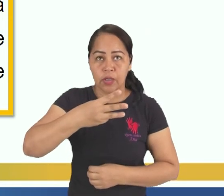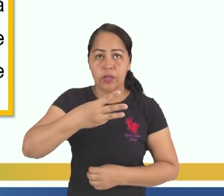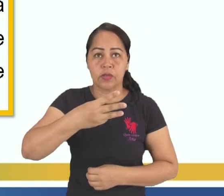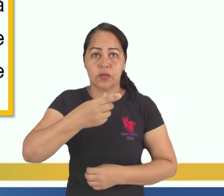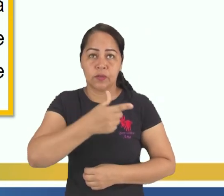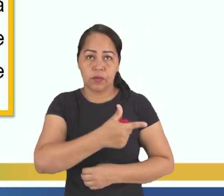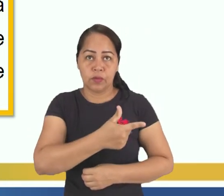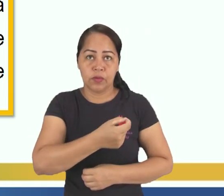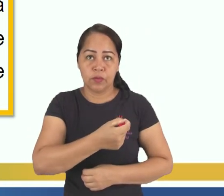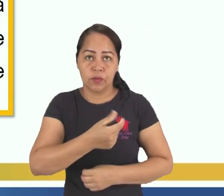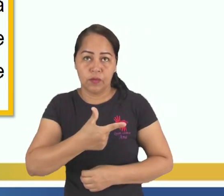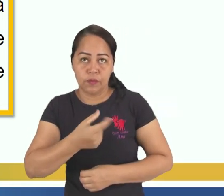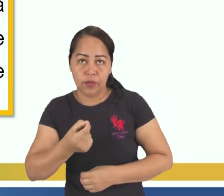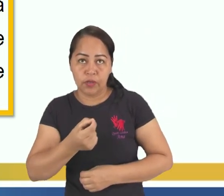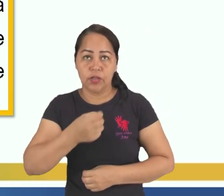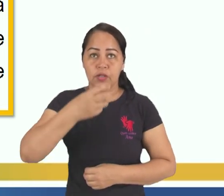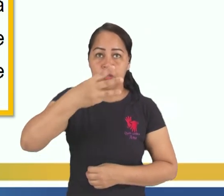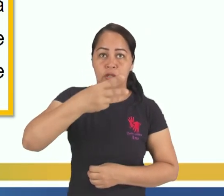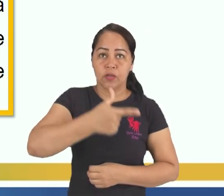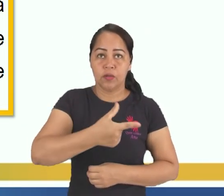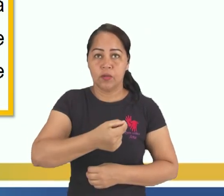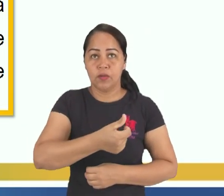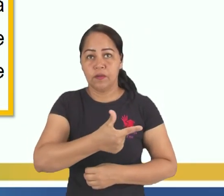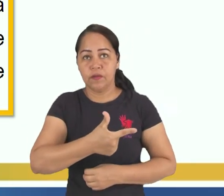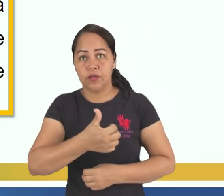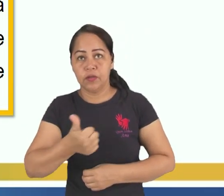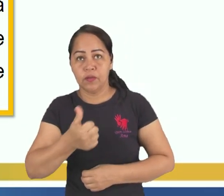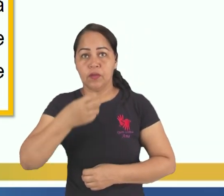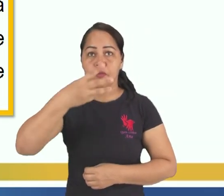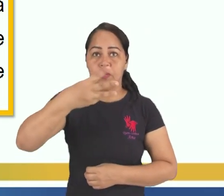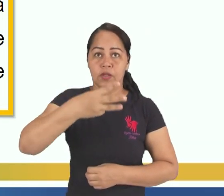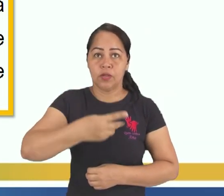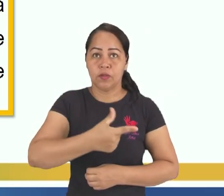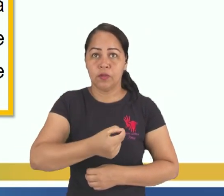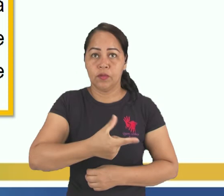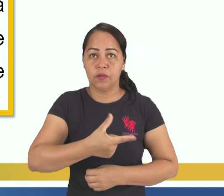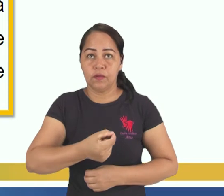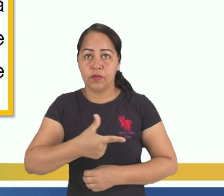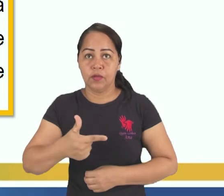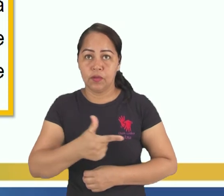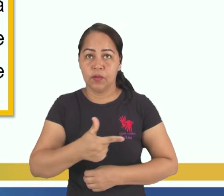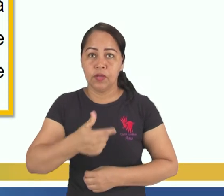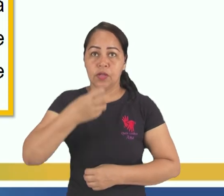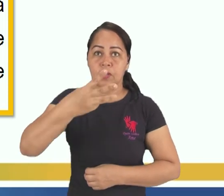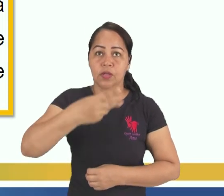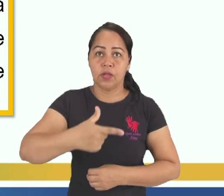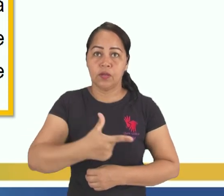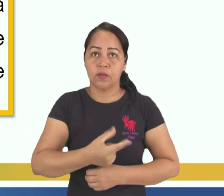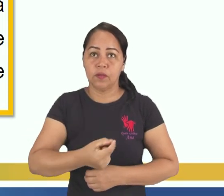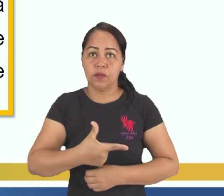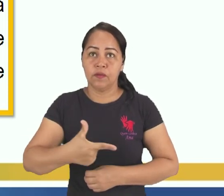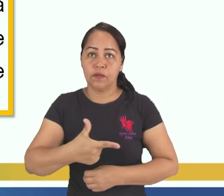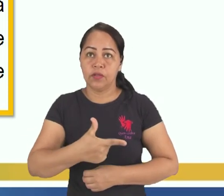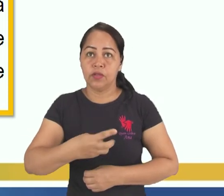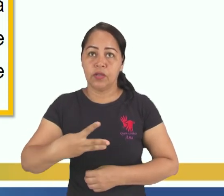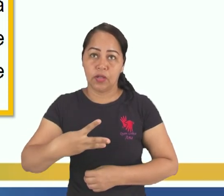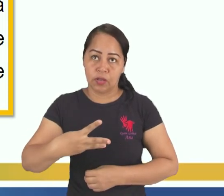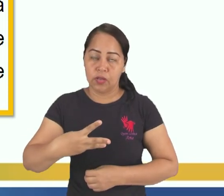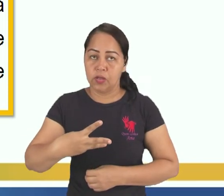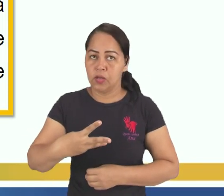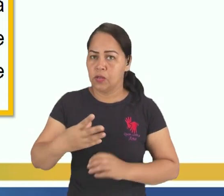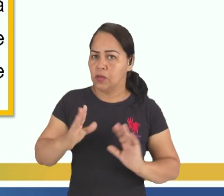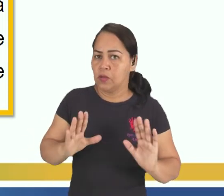sobre 2021, 3 sobre 2022 ou 3 sobre 2023? Para que Zeca acerte